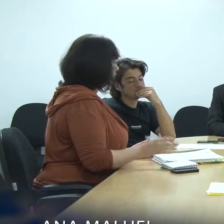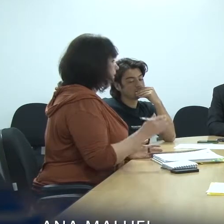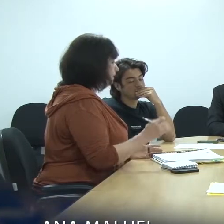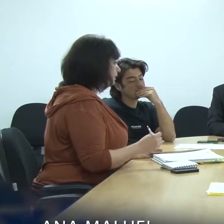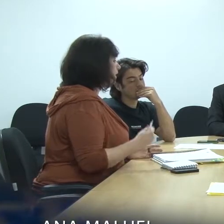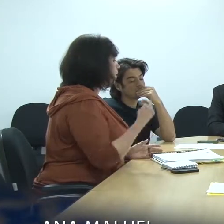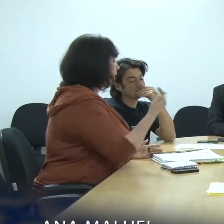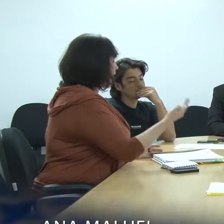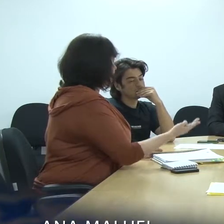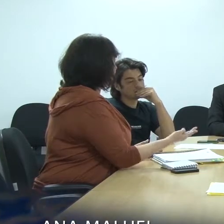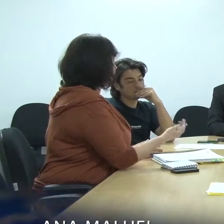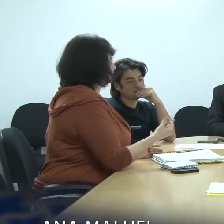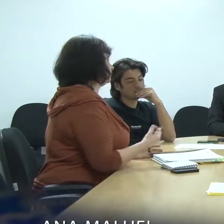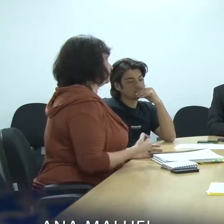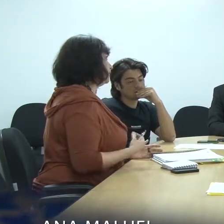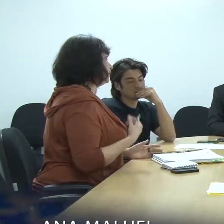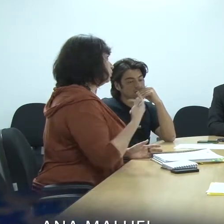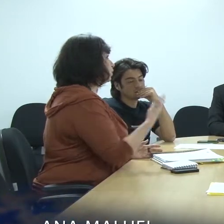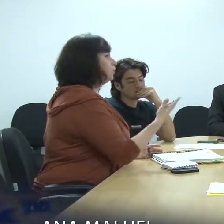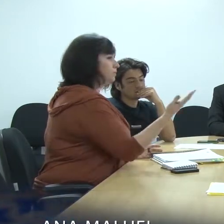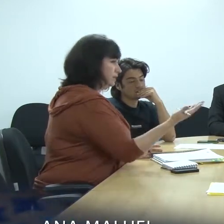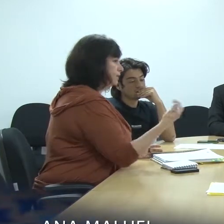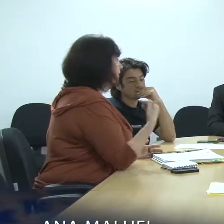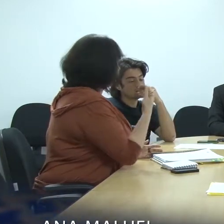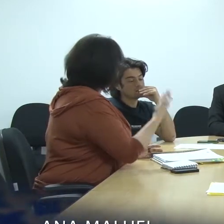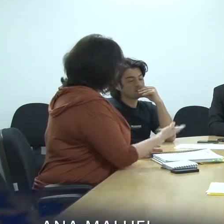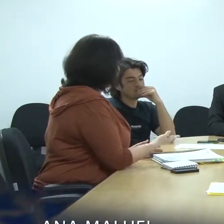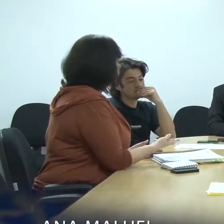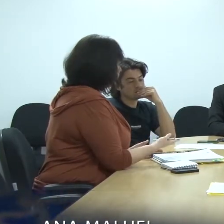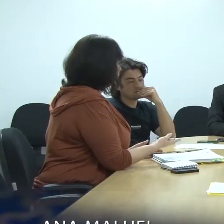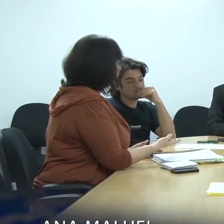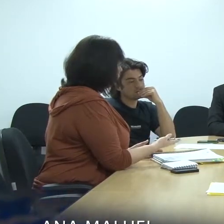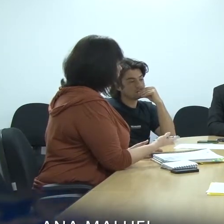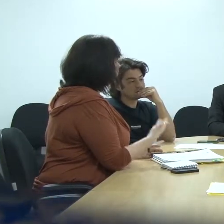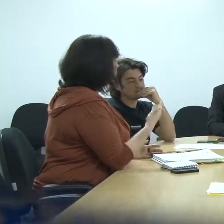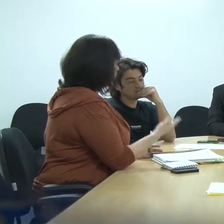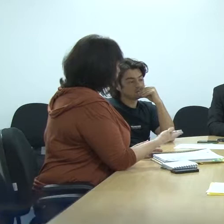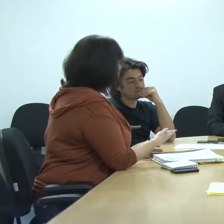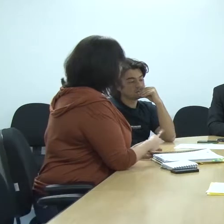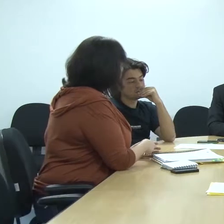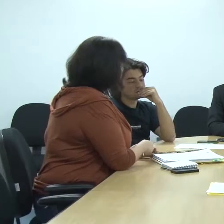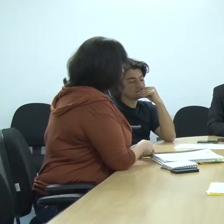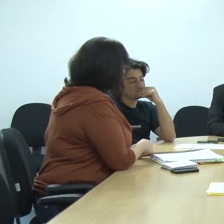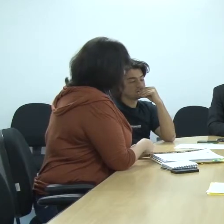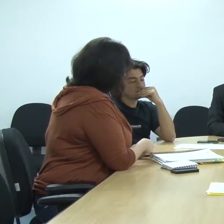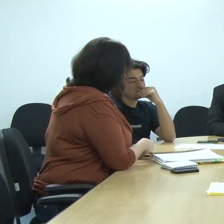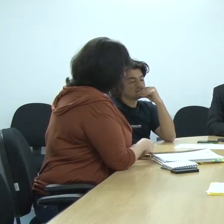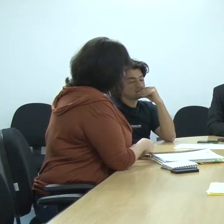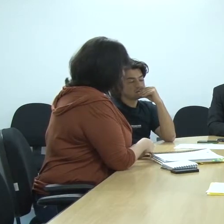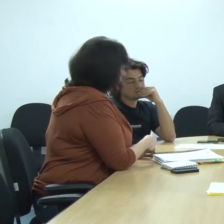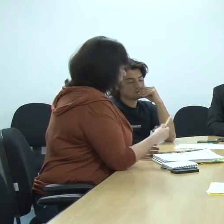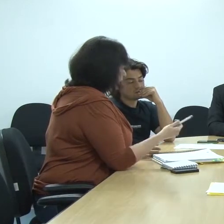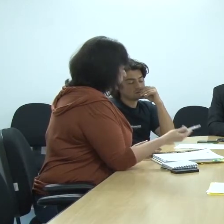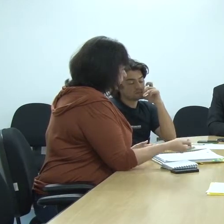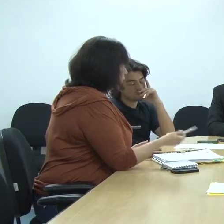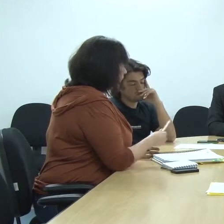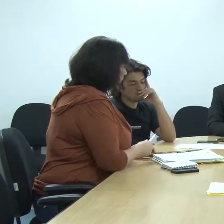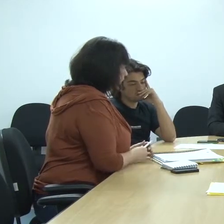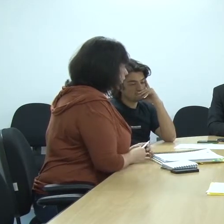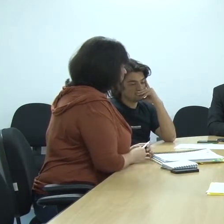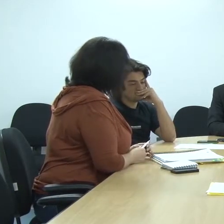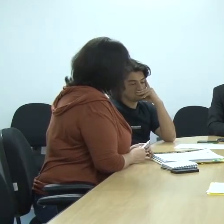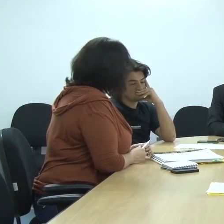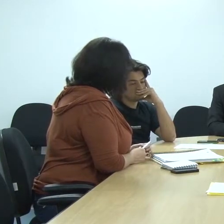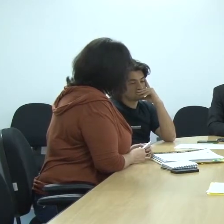140, que deu essa autonomia, né, para que fosse feita essa municipalização. Tá, foi